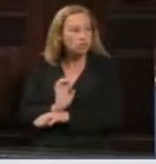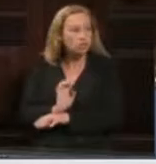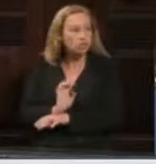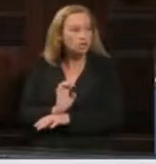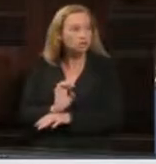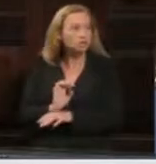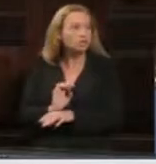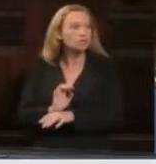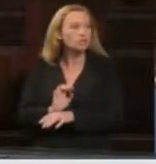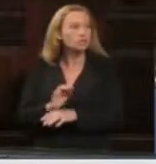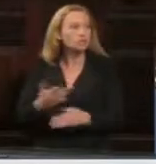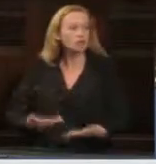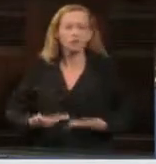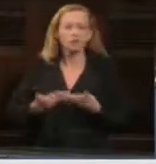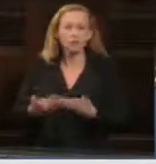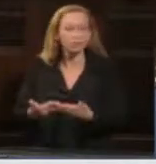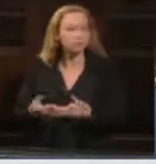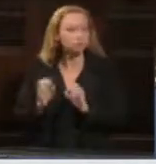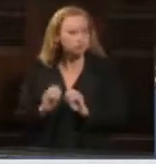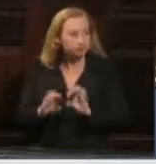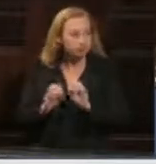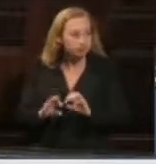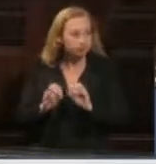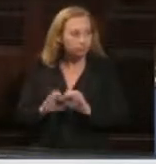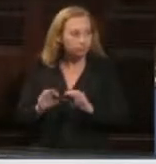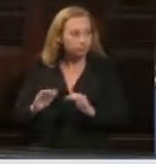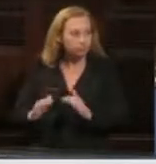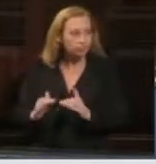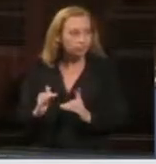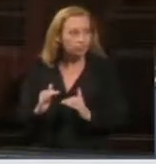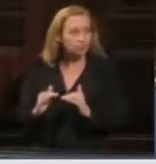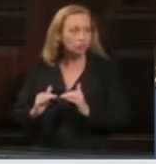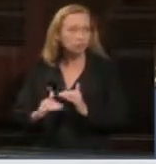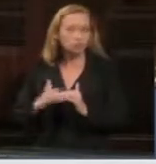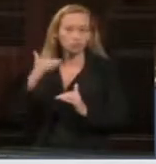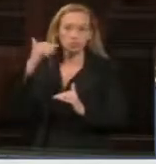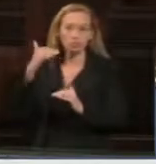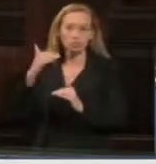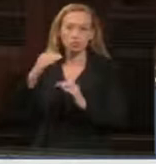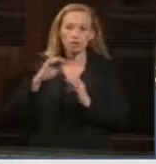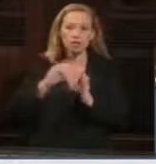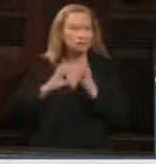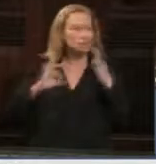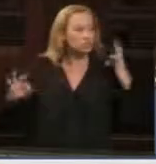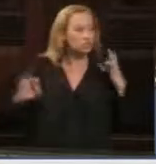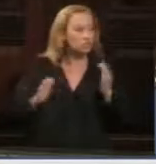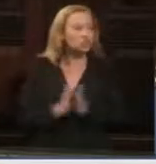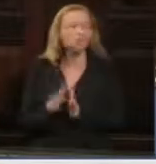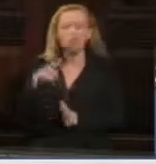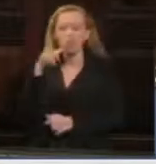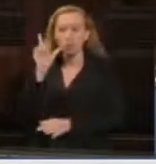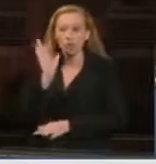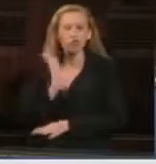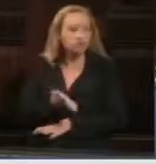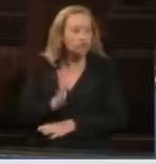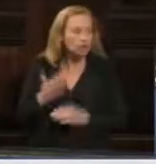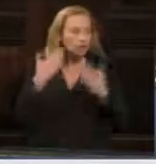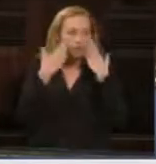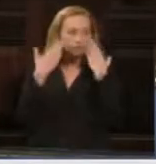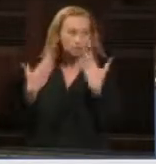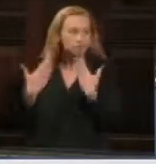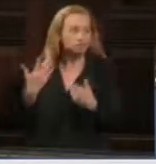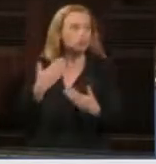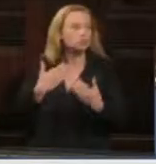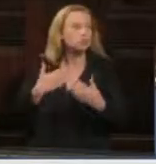a distância em várias áreas do conhecimento portanto o deputado alexandre clock ontem nós já apresentamos um programa de